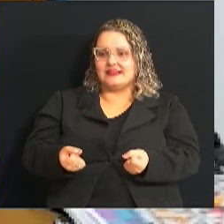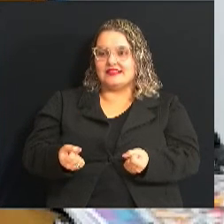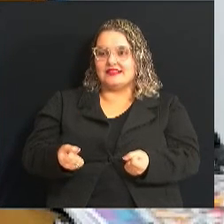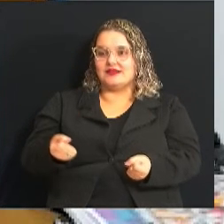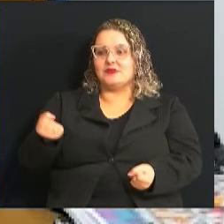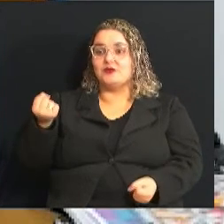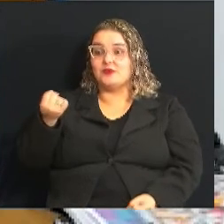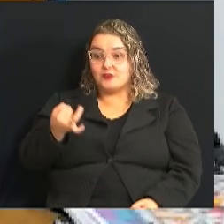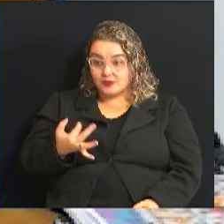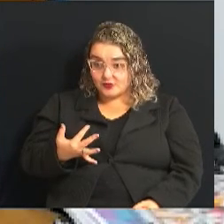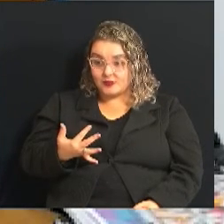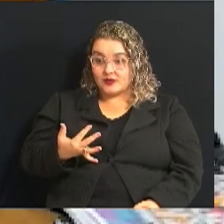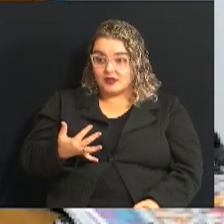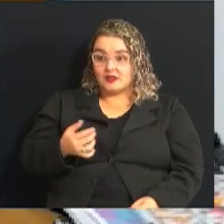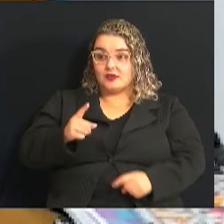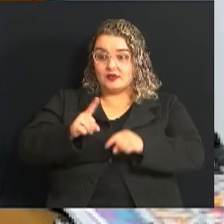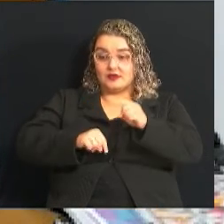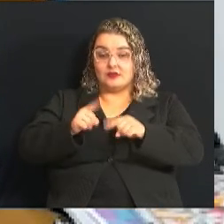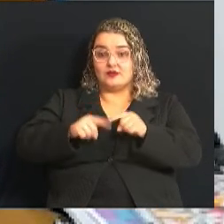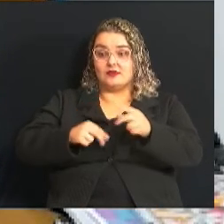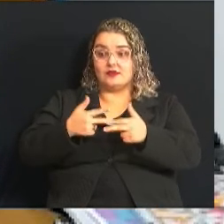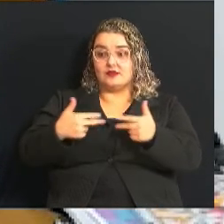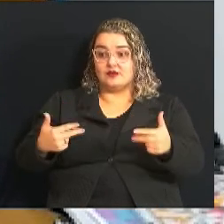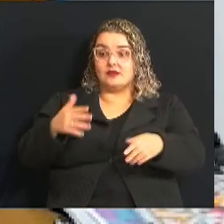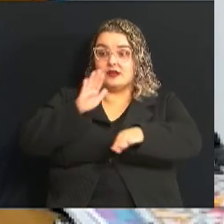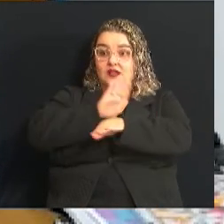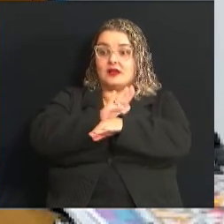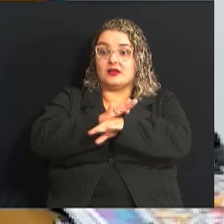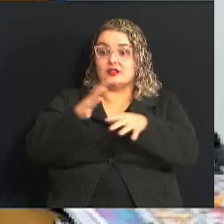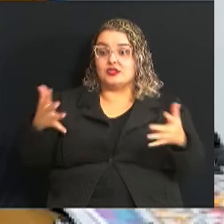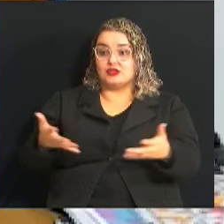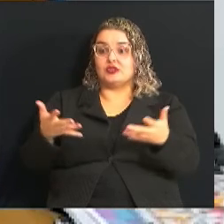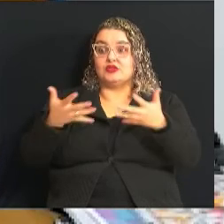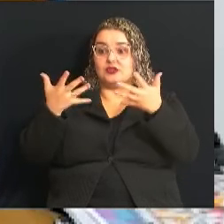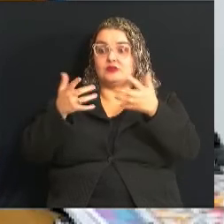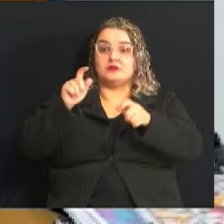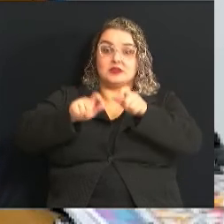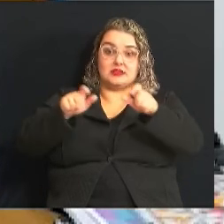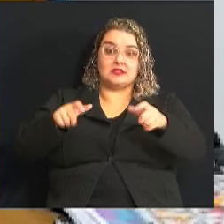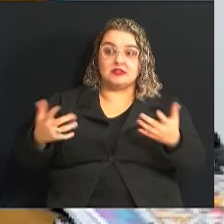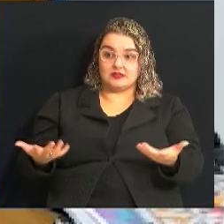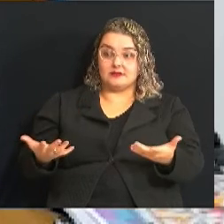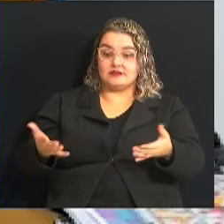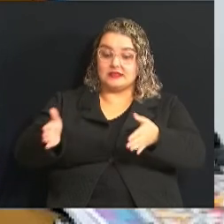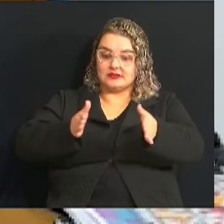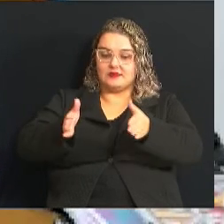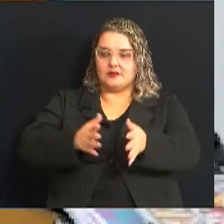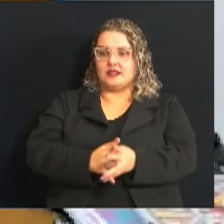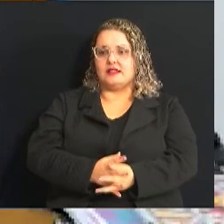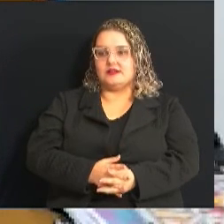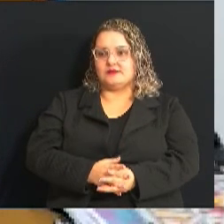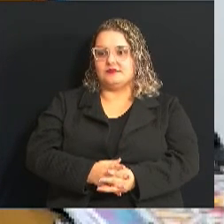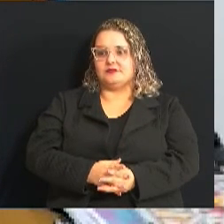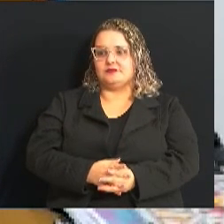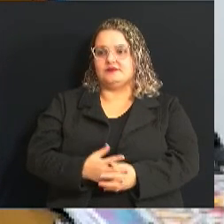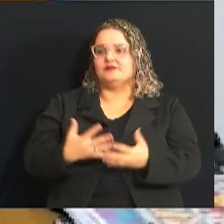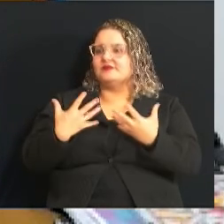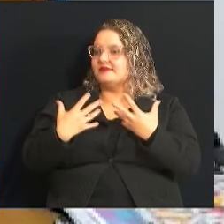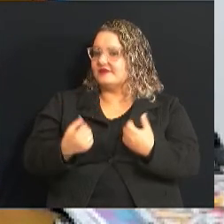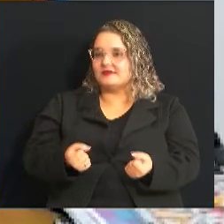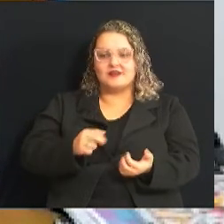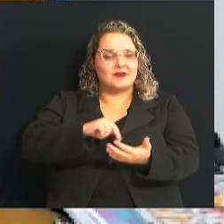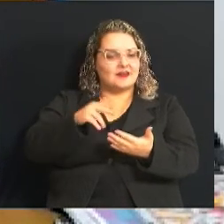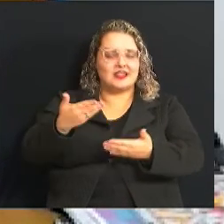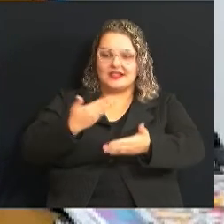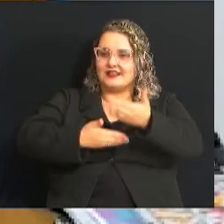que o material ajuda e contribui ali para essas pessoas, para esse cenário. Mas eu recebo muitos, compartilho